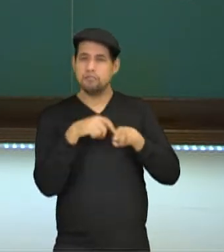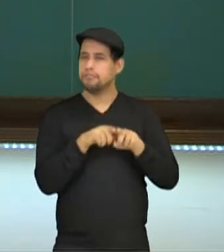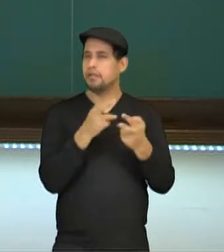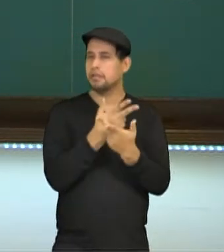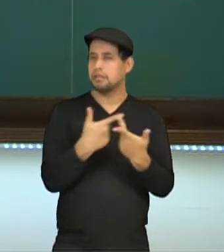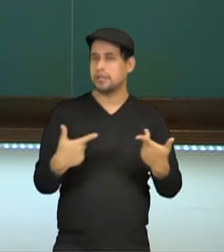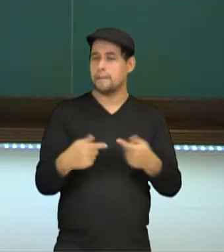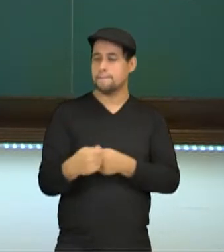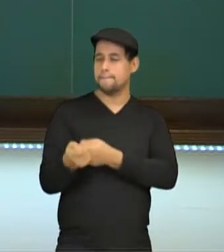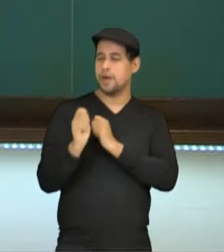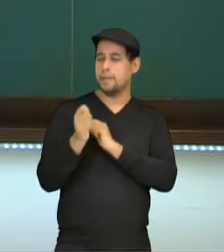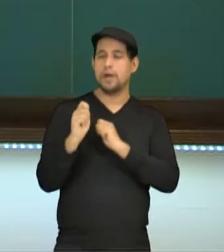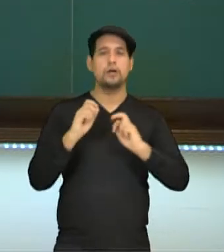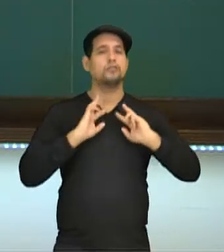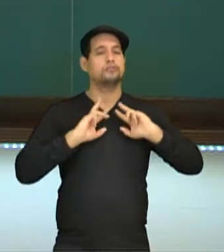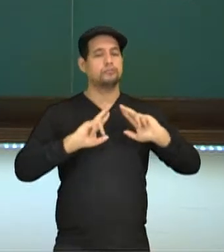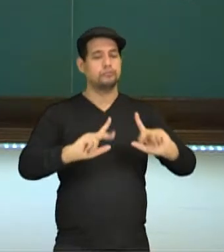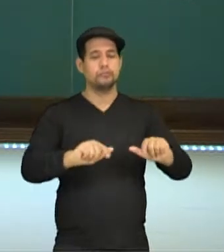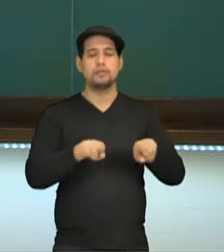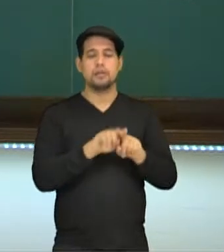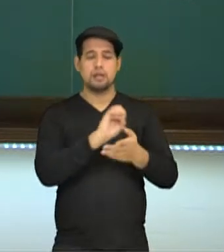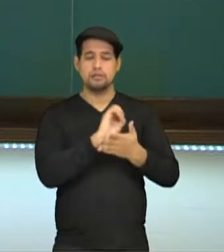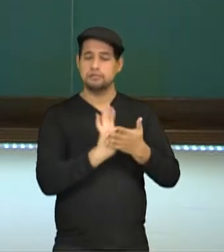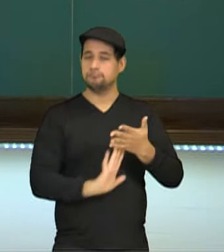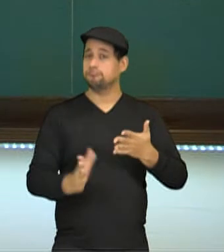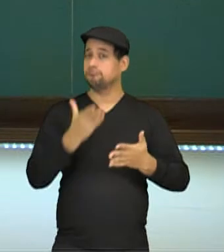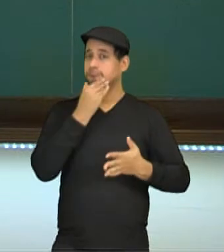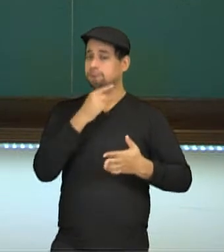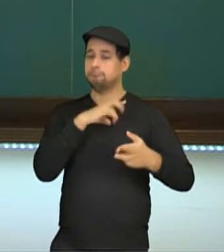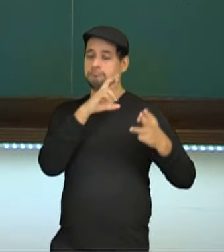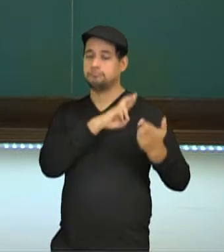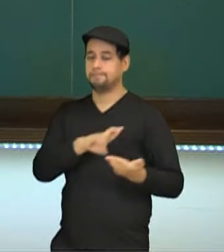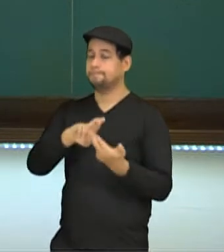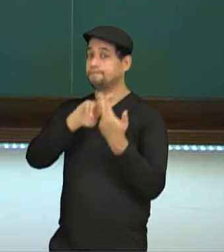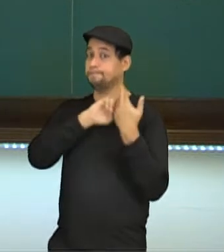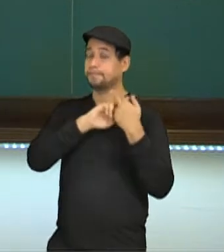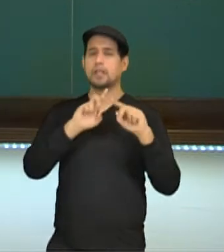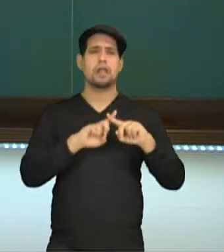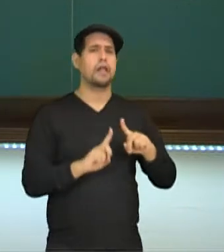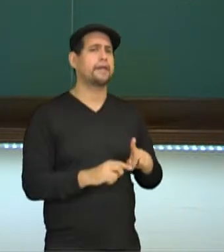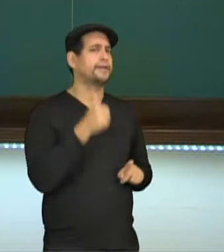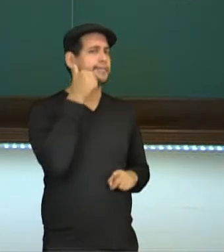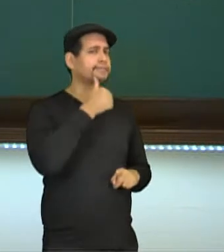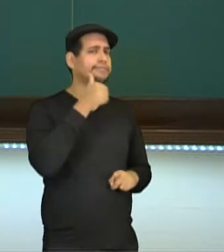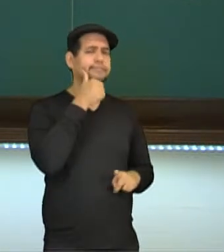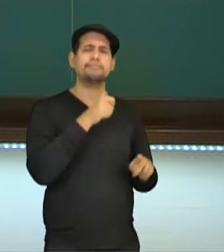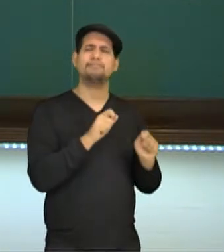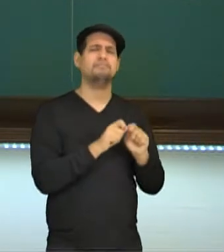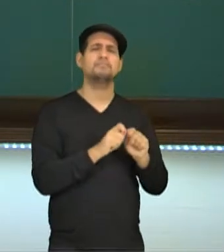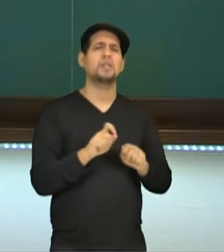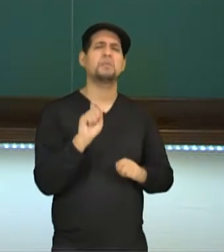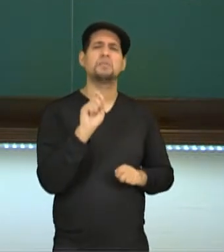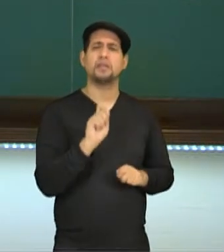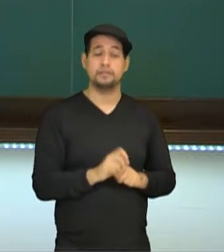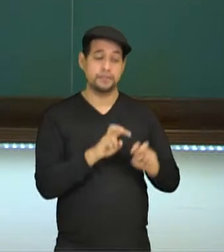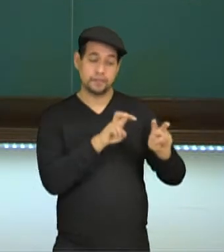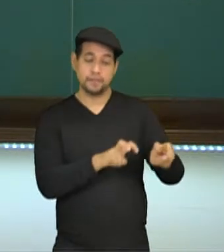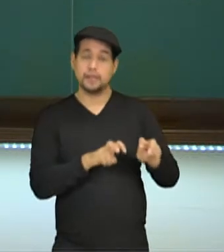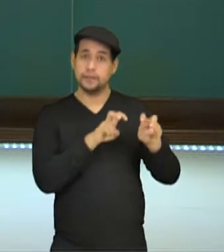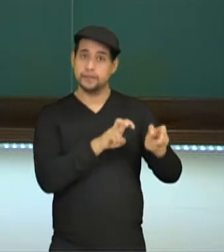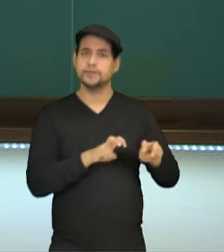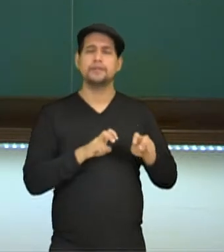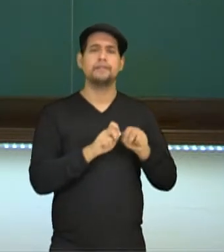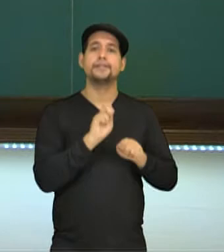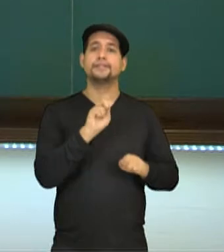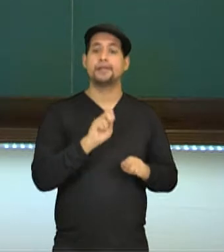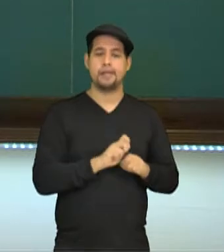as tarefas atribuídas aos homens da tribo, né? E as tarefas femininas, né? A agricultura, por exemplo, era